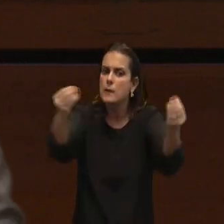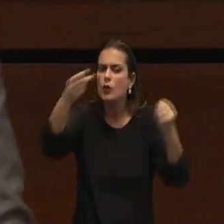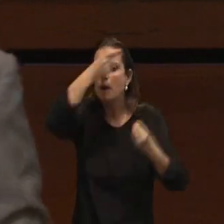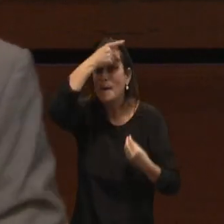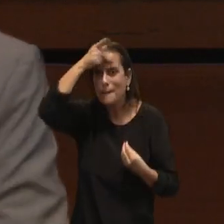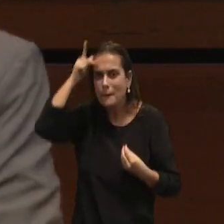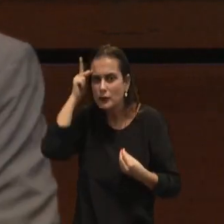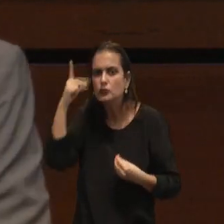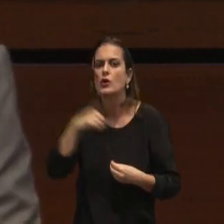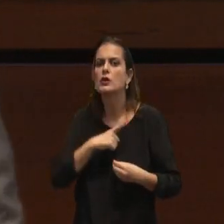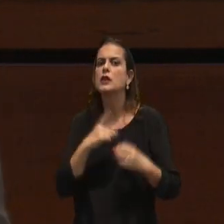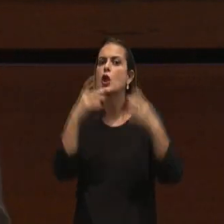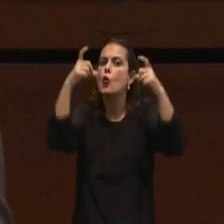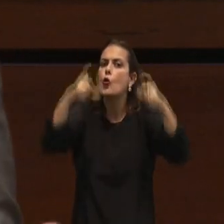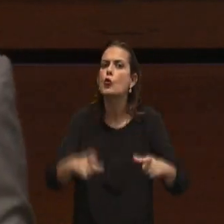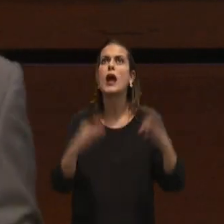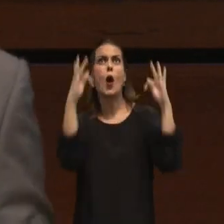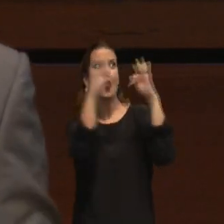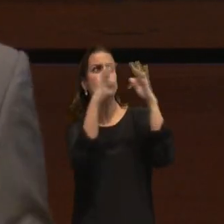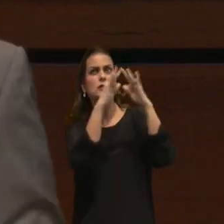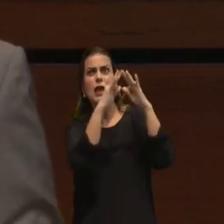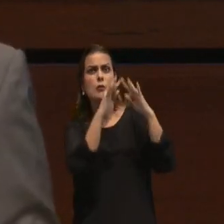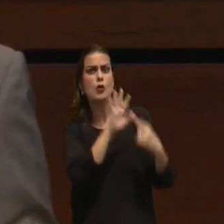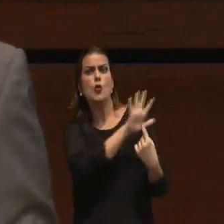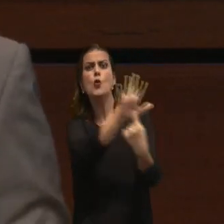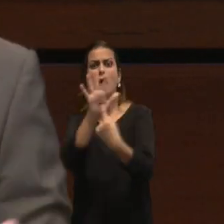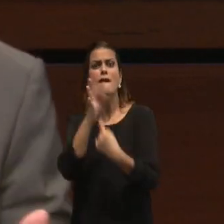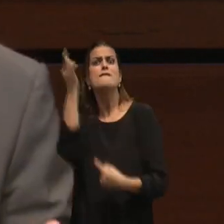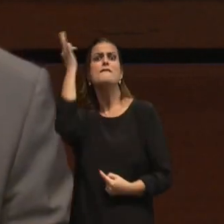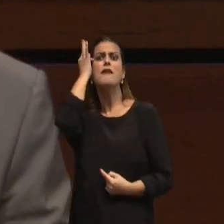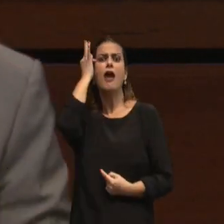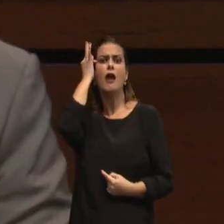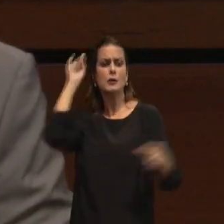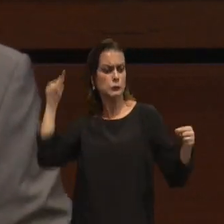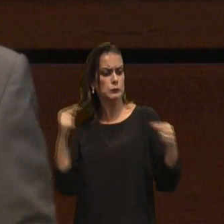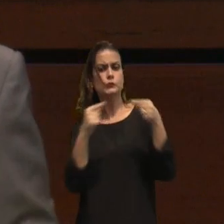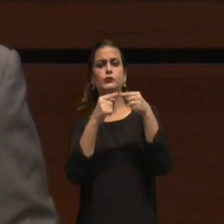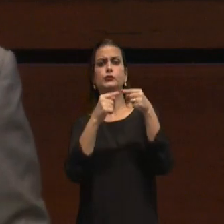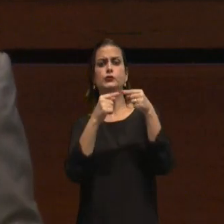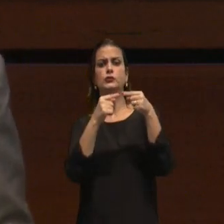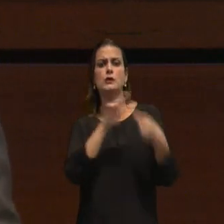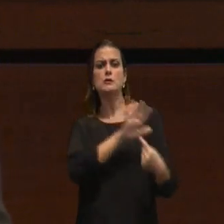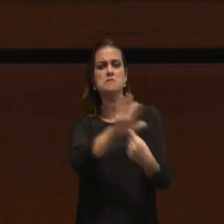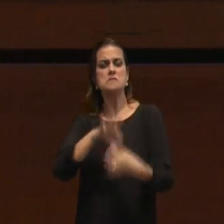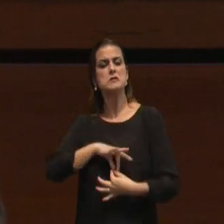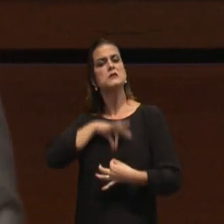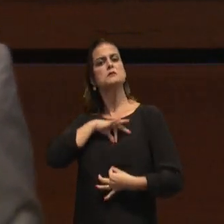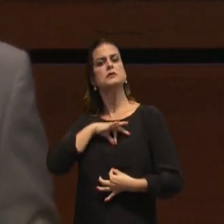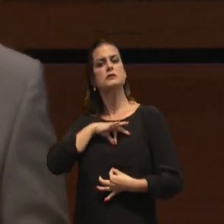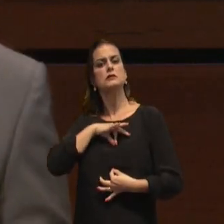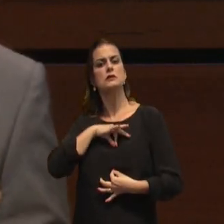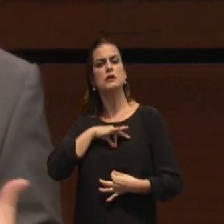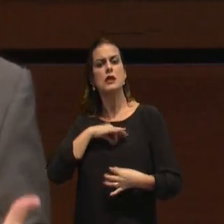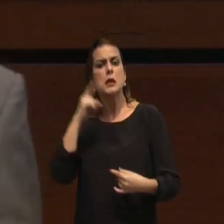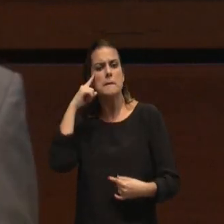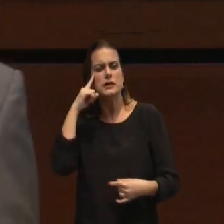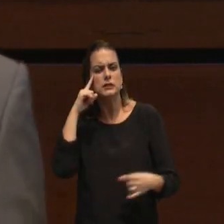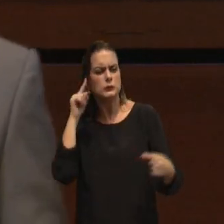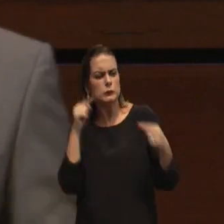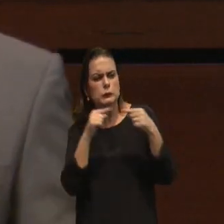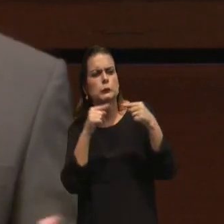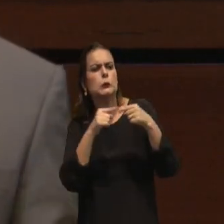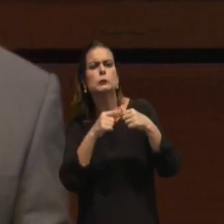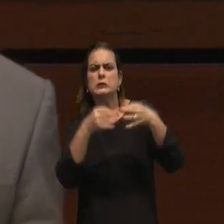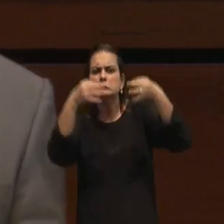pessoas têm o local do culto como símbolo da sua fé, como símbolo da sua espiritualidade, como uma